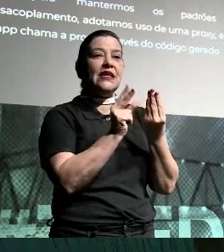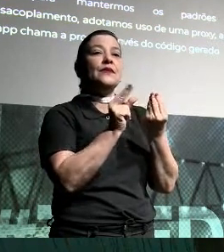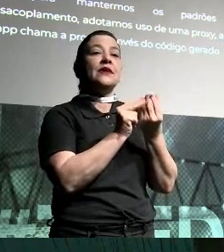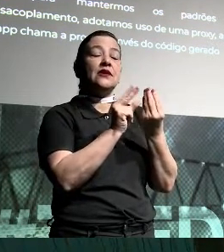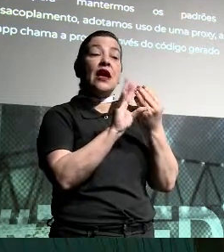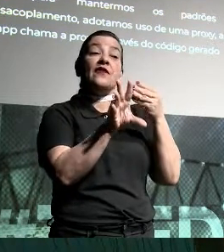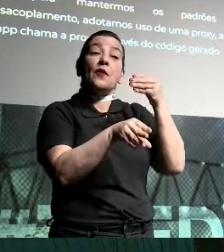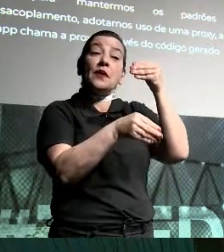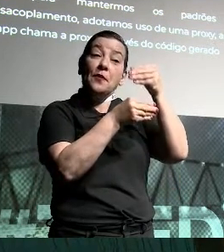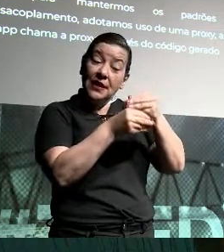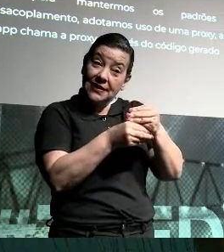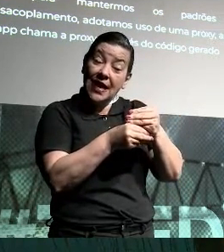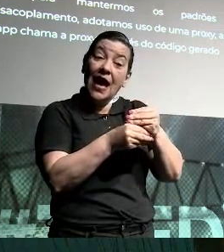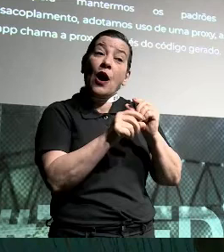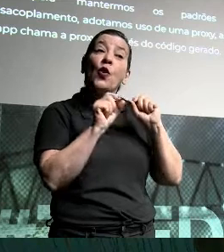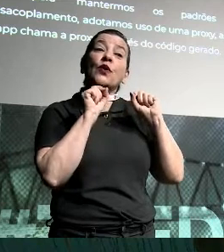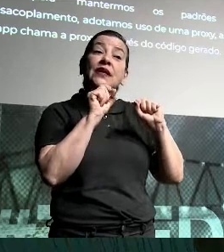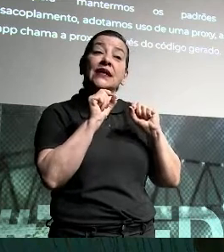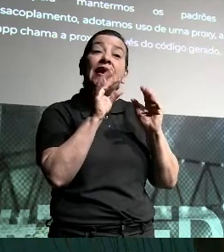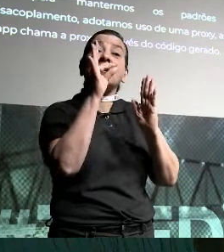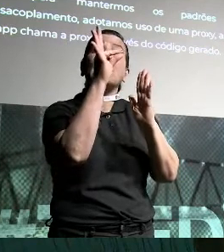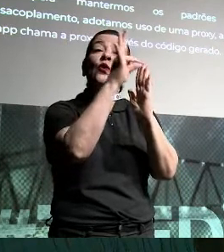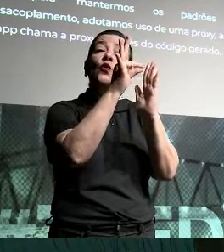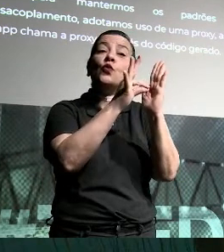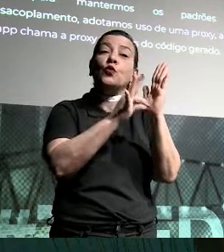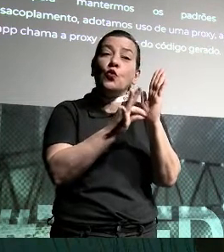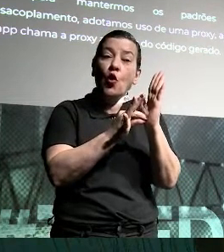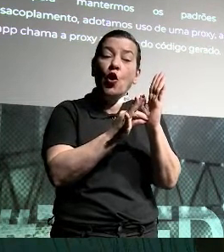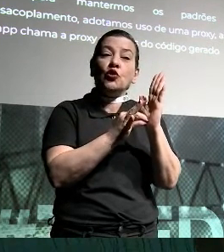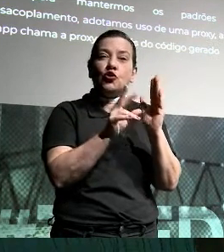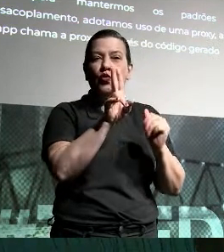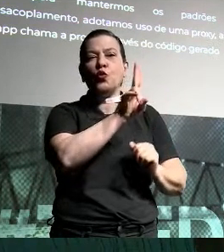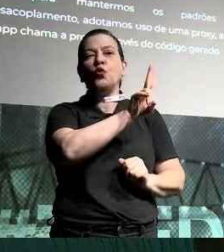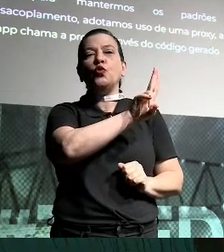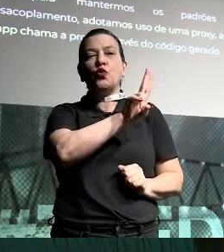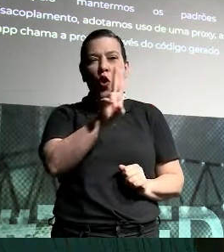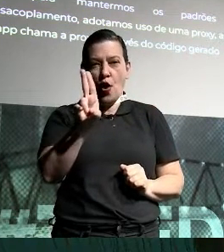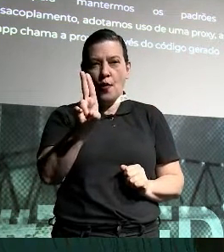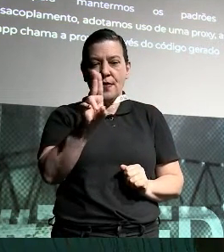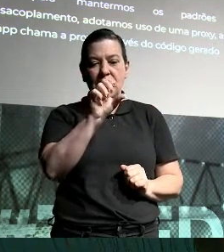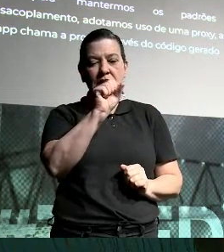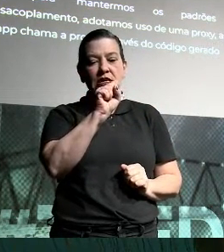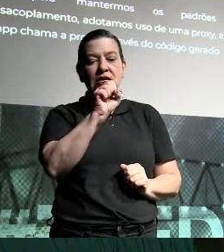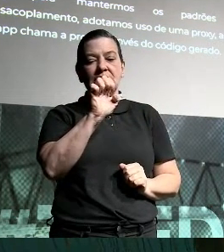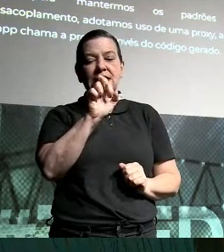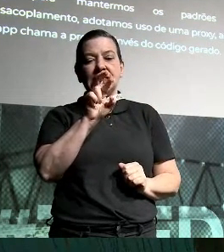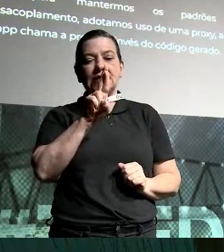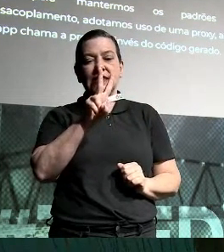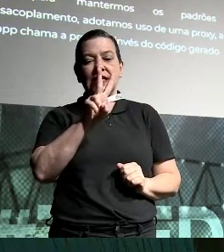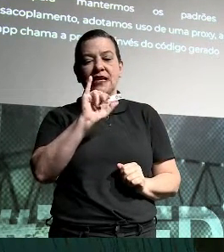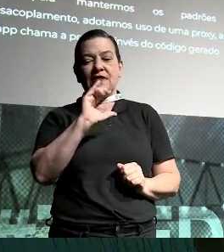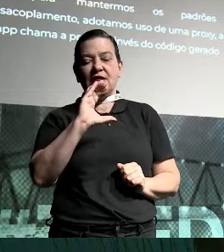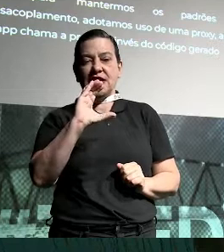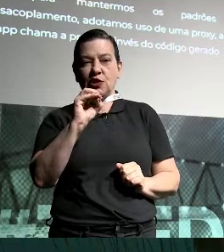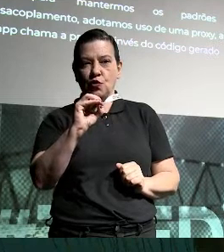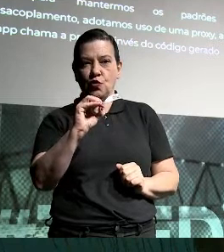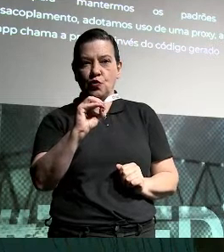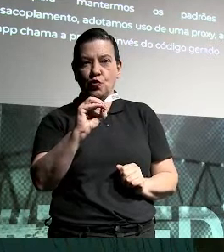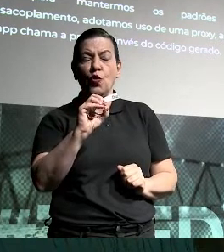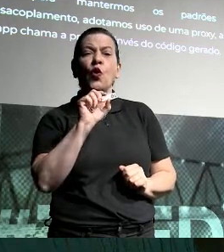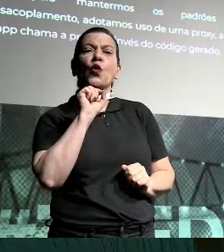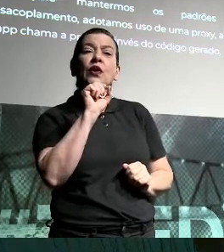minha proxy. E quem chama o meu código gerado, que eu vou chamar de serviço aqui, é a minha proxy. Né? Eu faço esse intermédio para